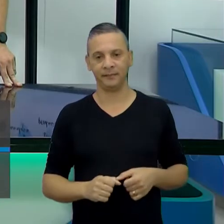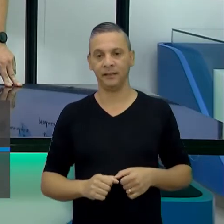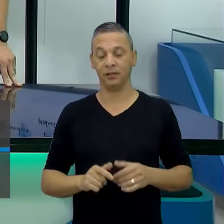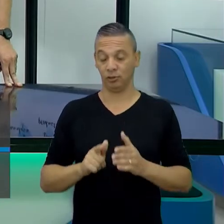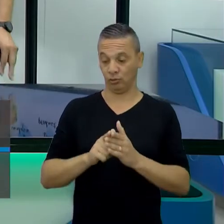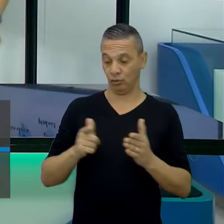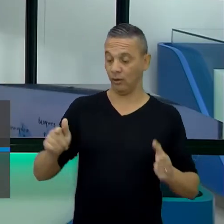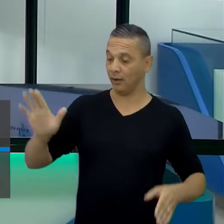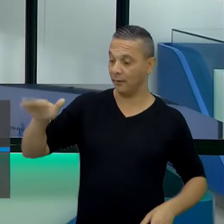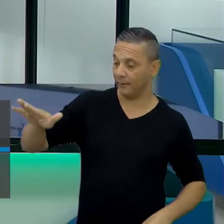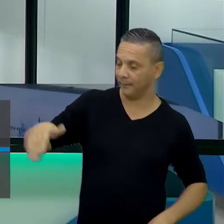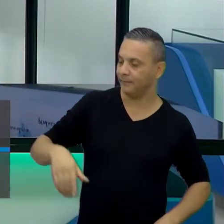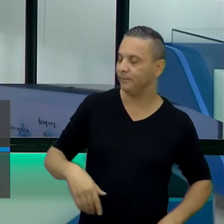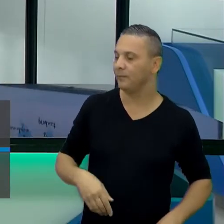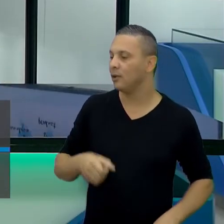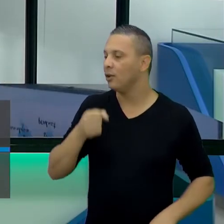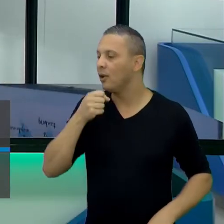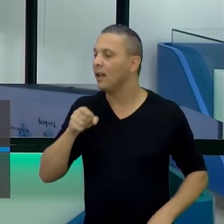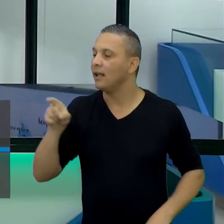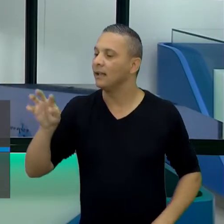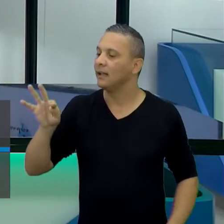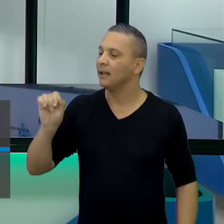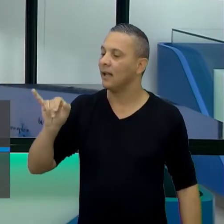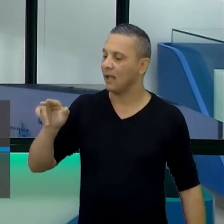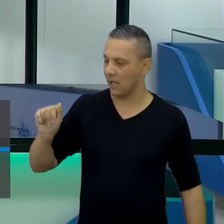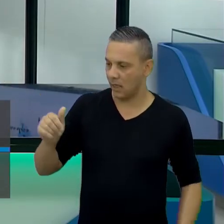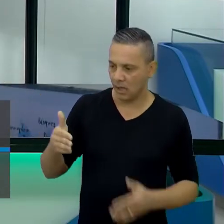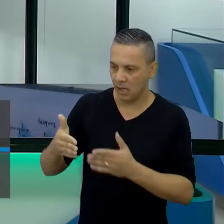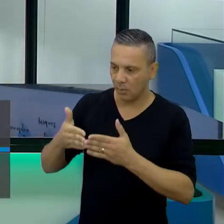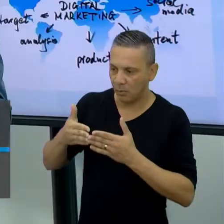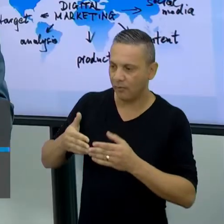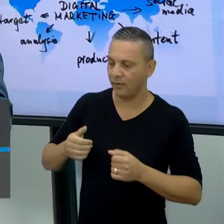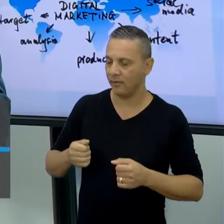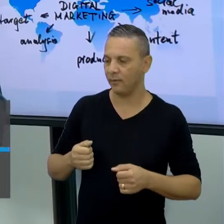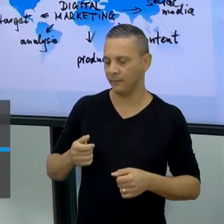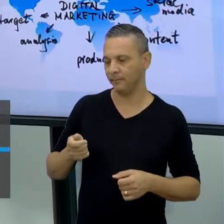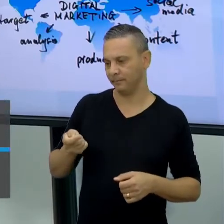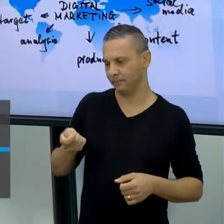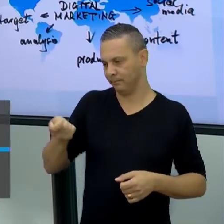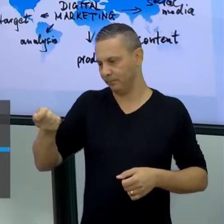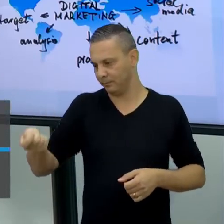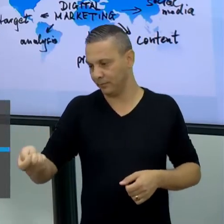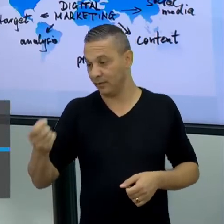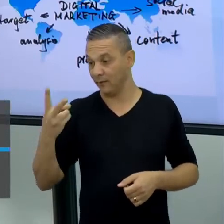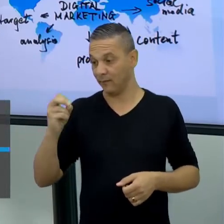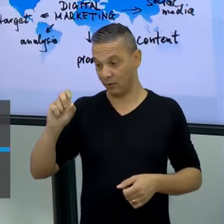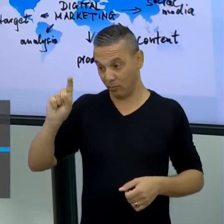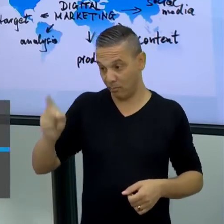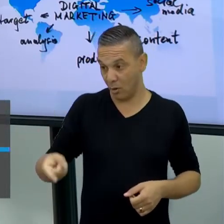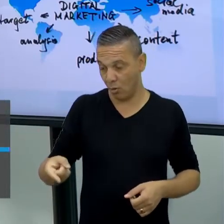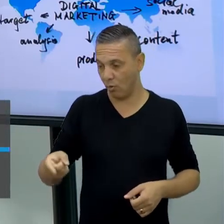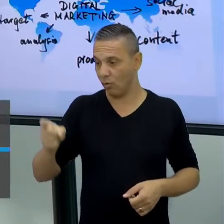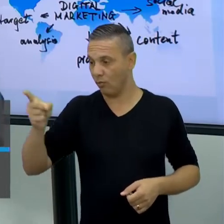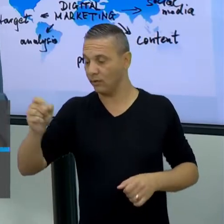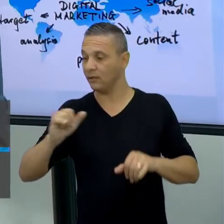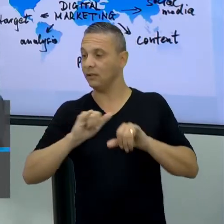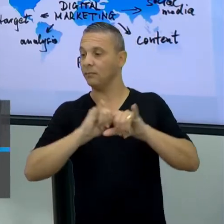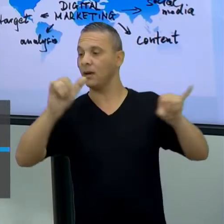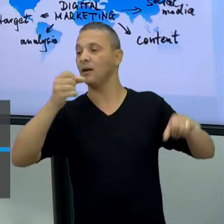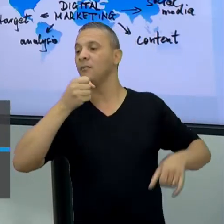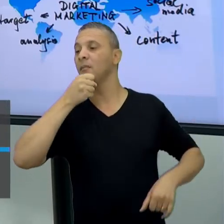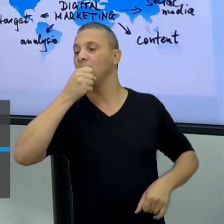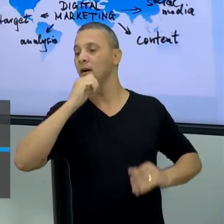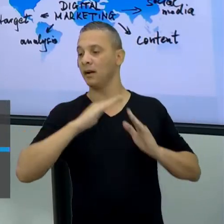e falo assim, jornalista Tayana, faz o seguinte, se eu te der R$20.000, você faz uma reportagem lá